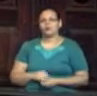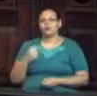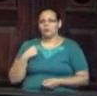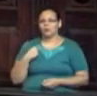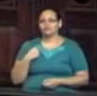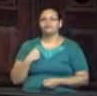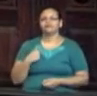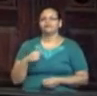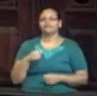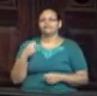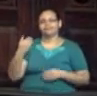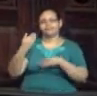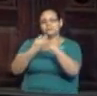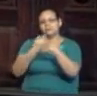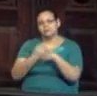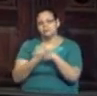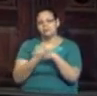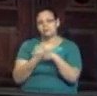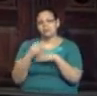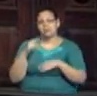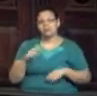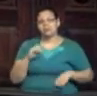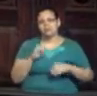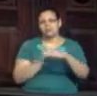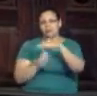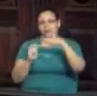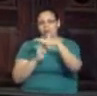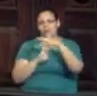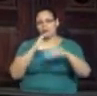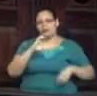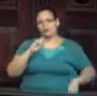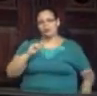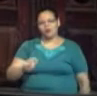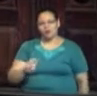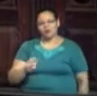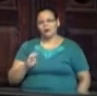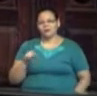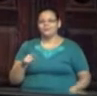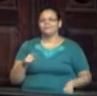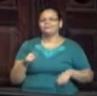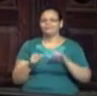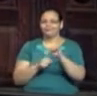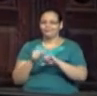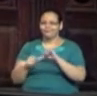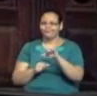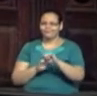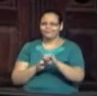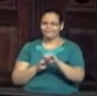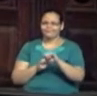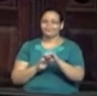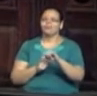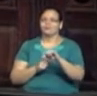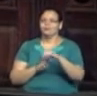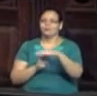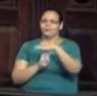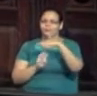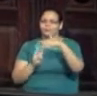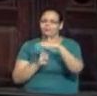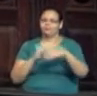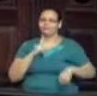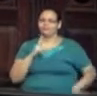Fui vencido e a SEDAI foi privatizada na nossa região. Correu o